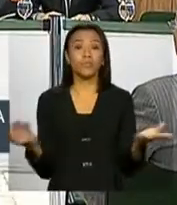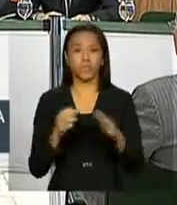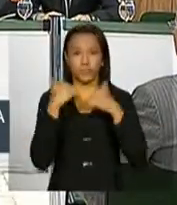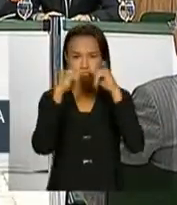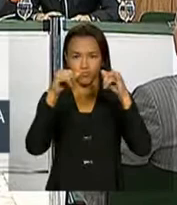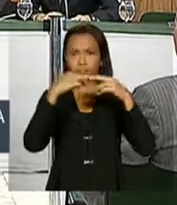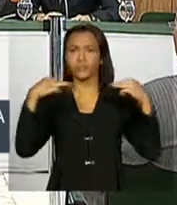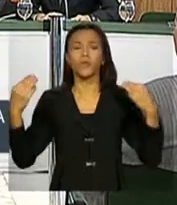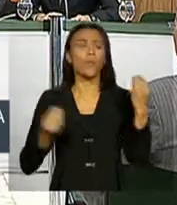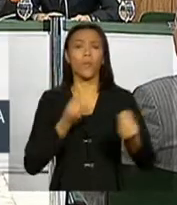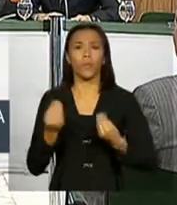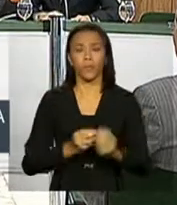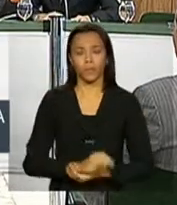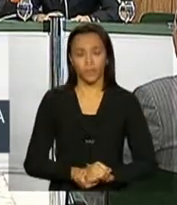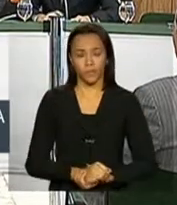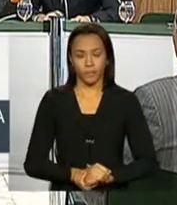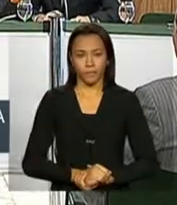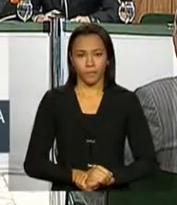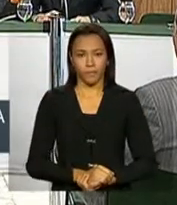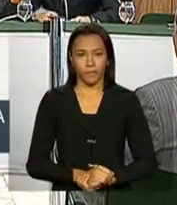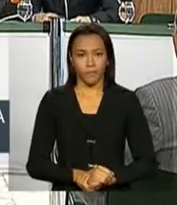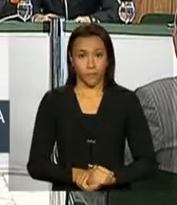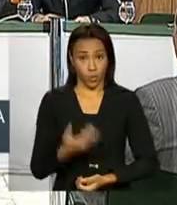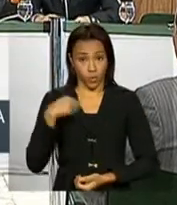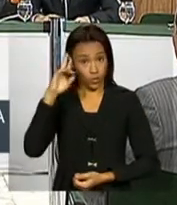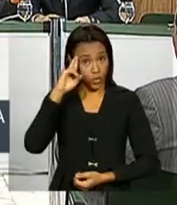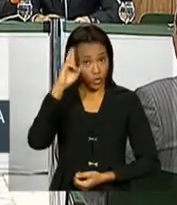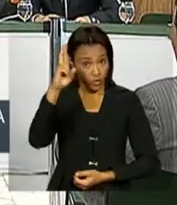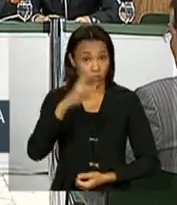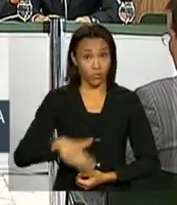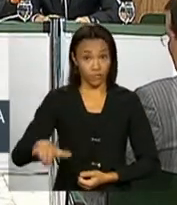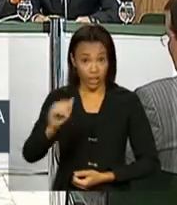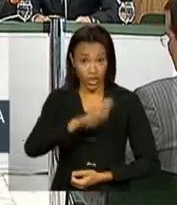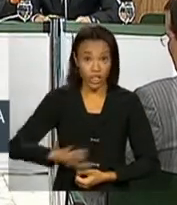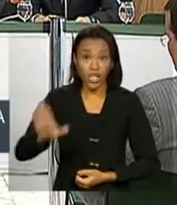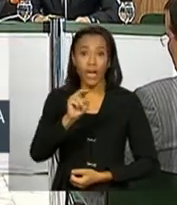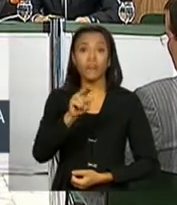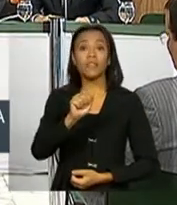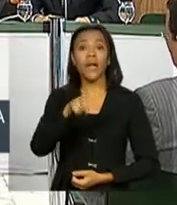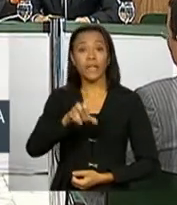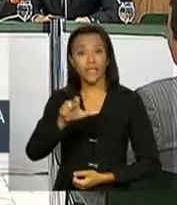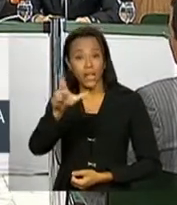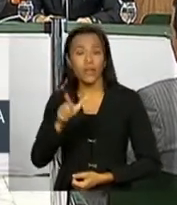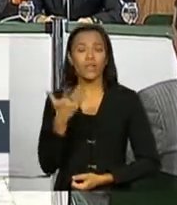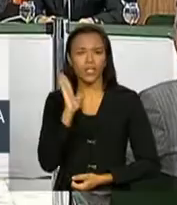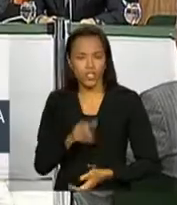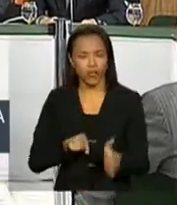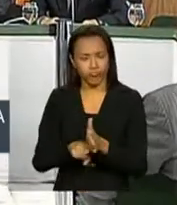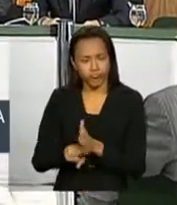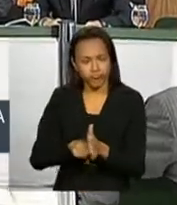O Dr. Nelson Rubner, que é o diretor-geral da ANEEL e estudou essa matéria